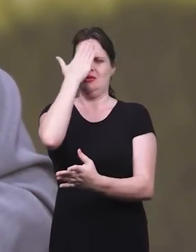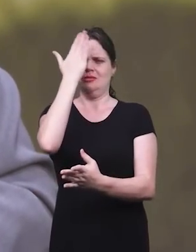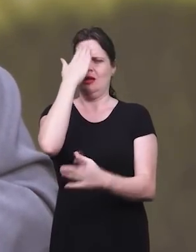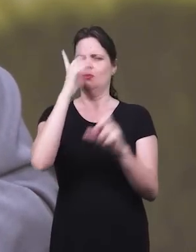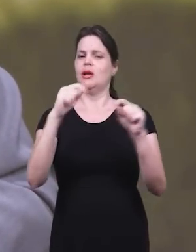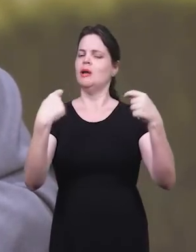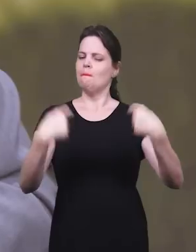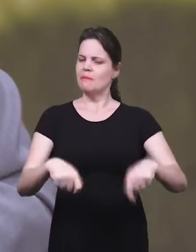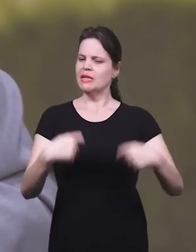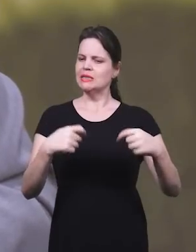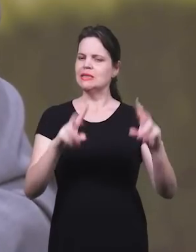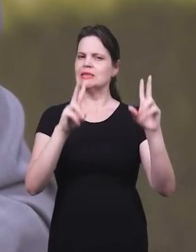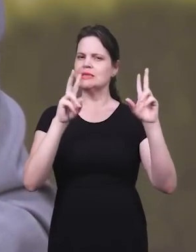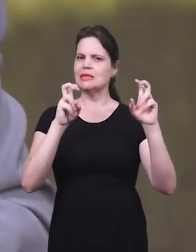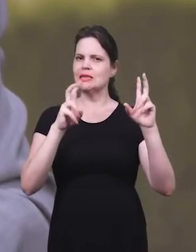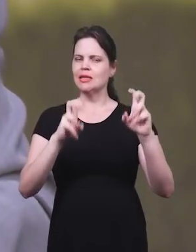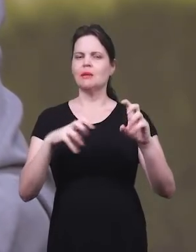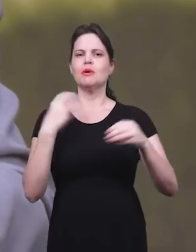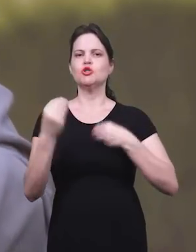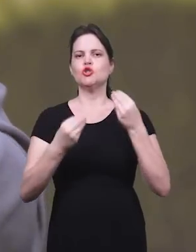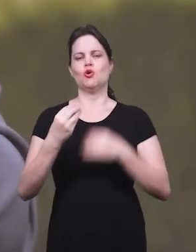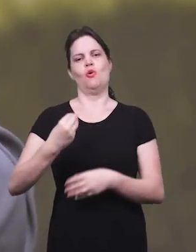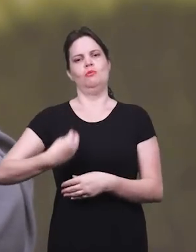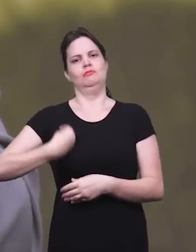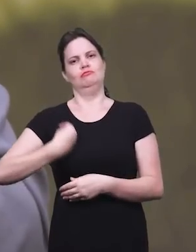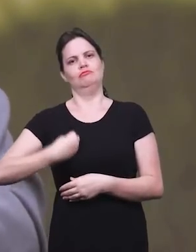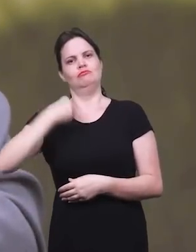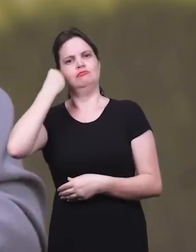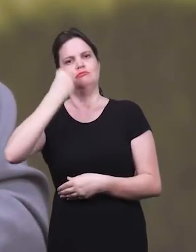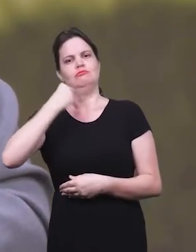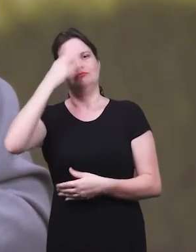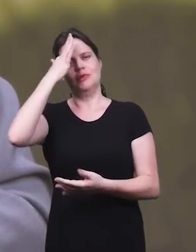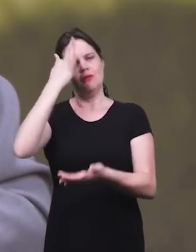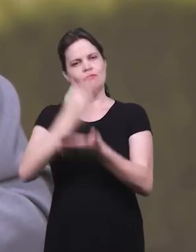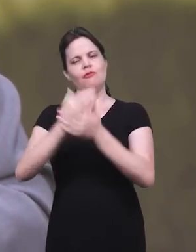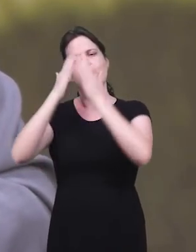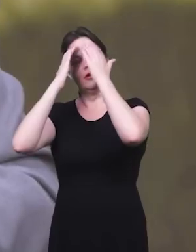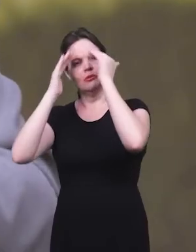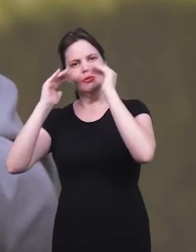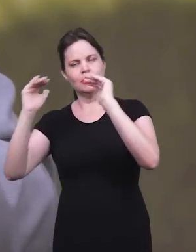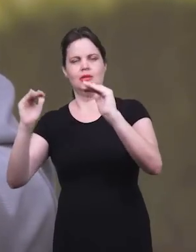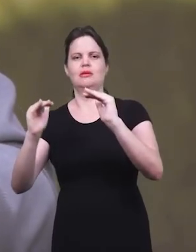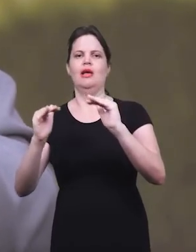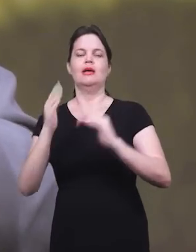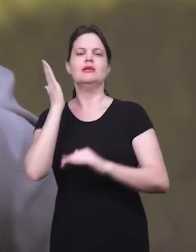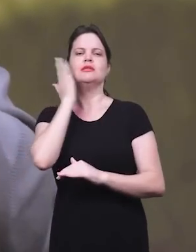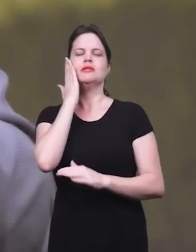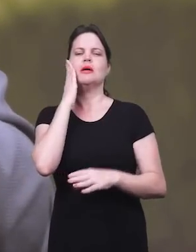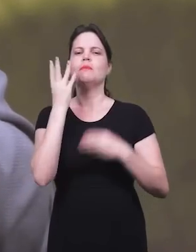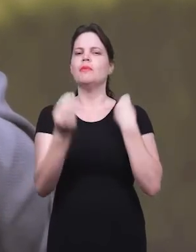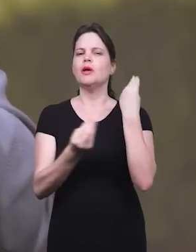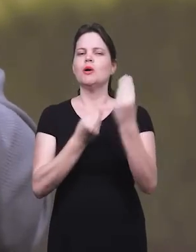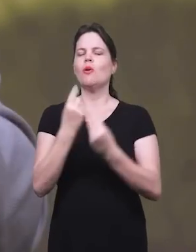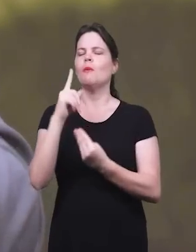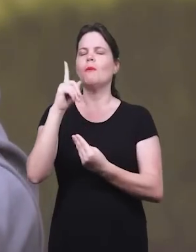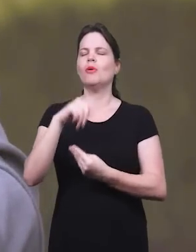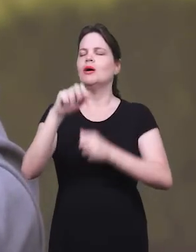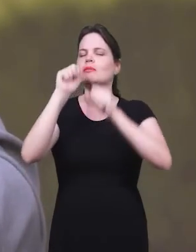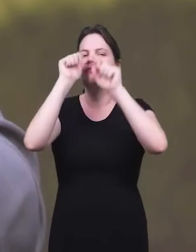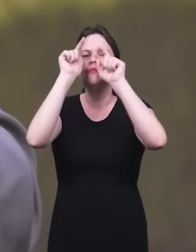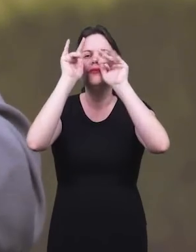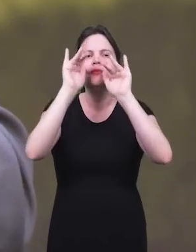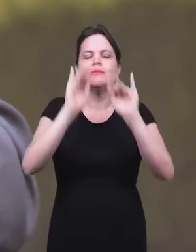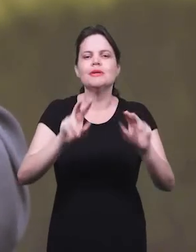para alguém que você sabe que precisa saber sobre a experiência verdadeira da fé, de obedecer e de viver, de ser